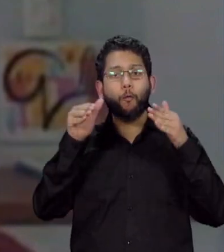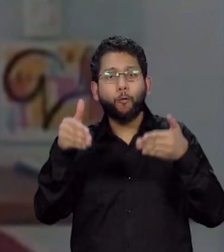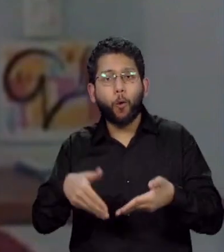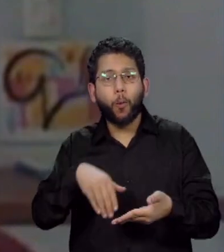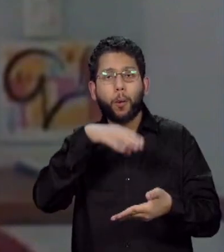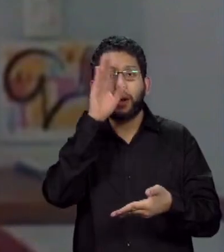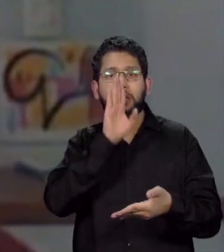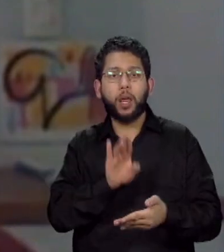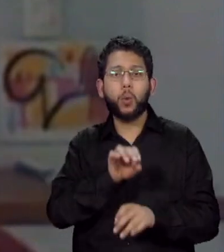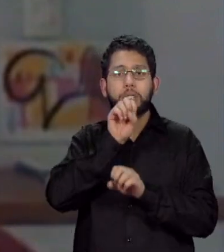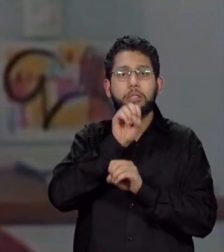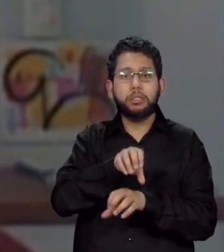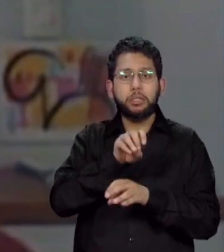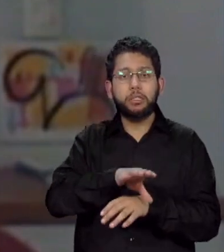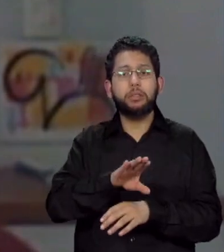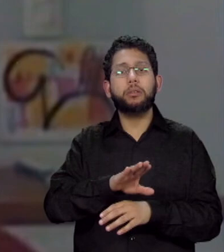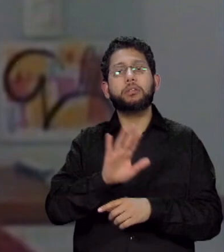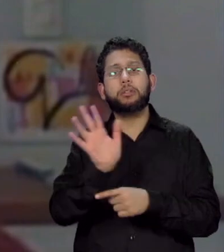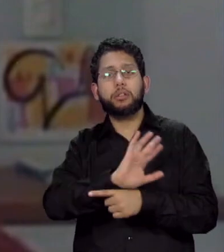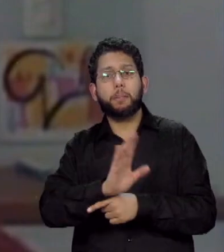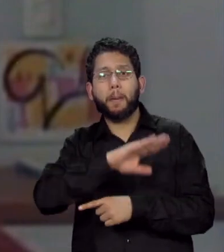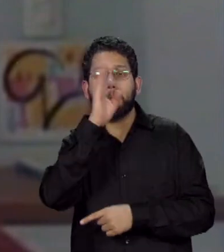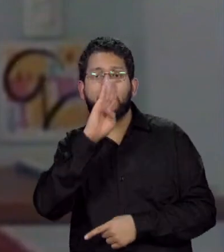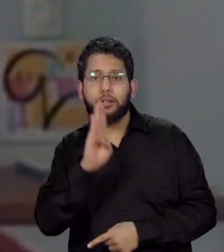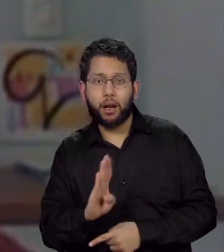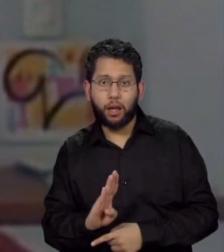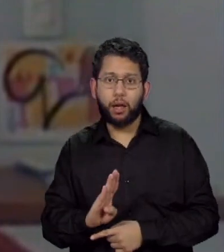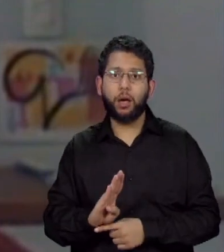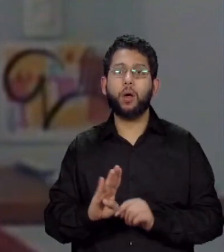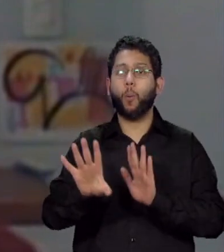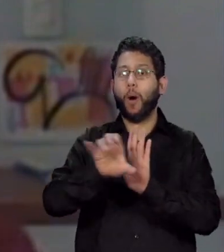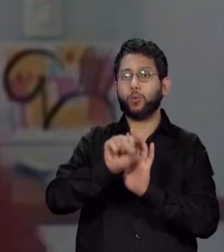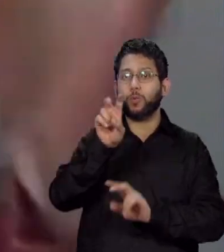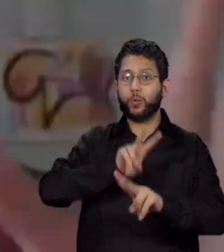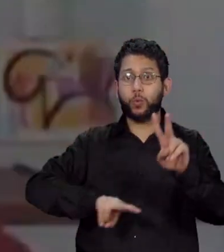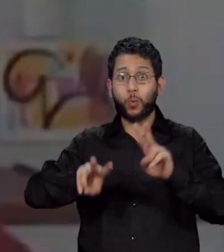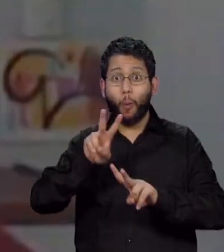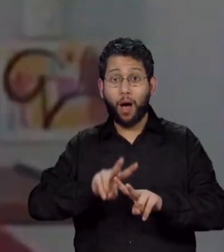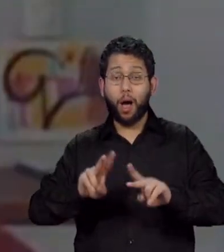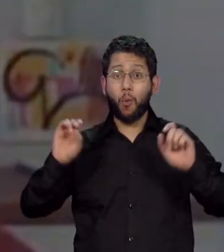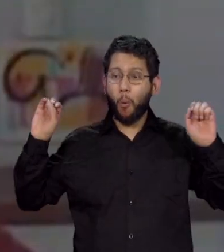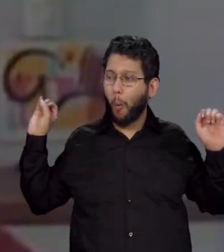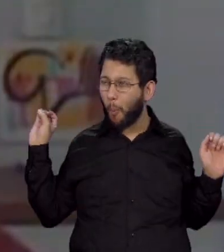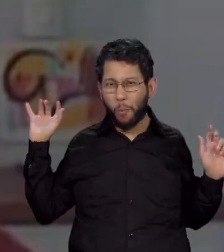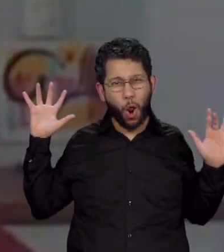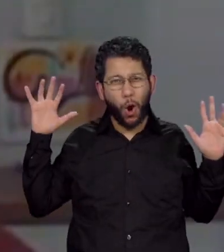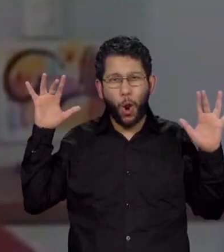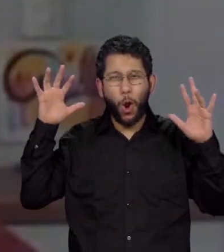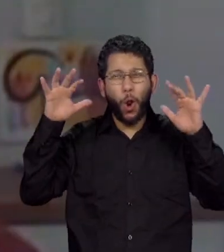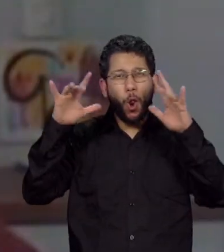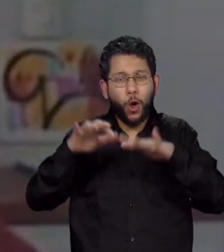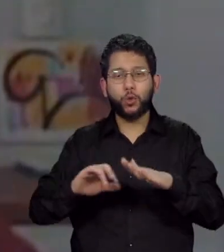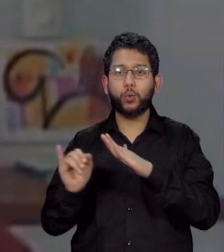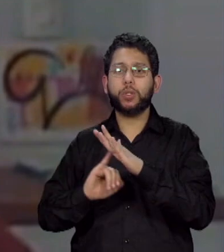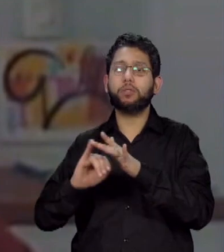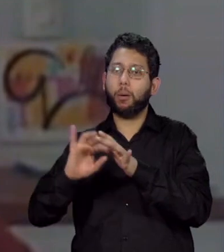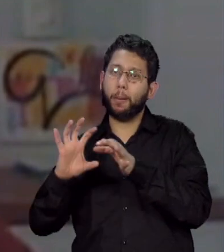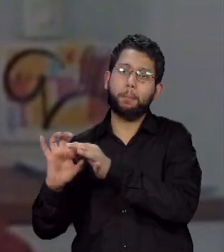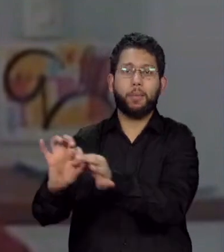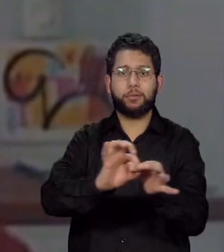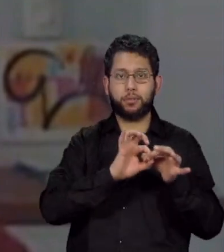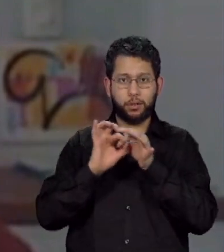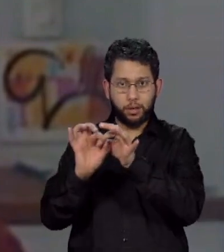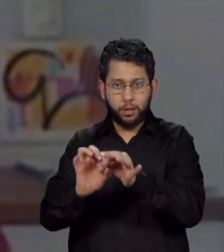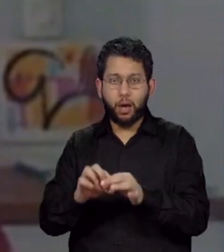de ensino de cinema e audiovisual que congrega a maior parte dessas instituições. Eu tive o prazer de